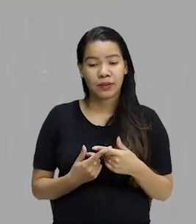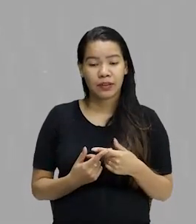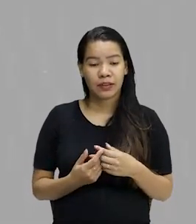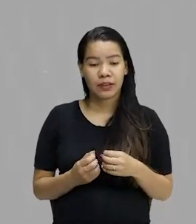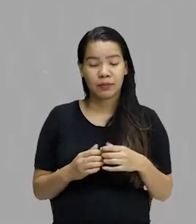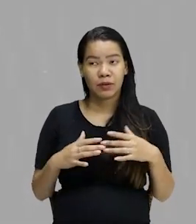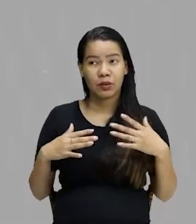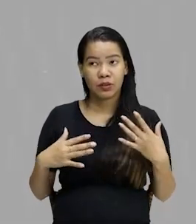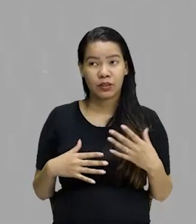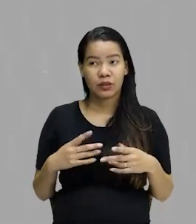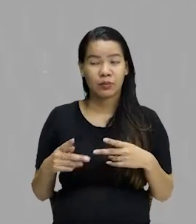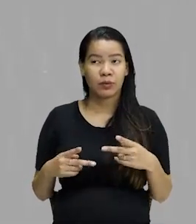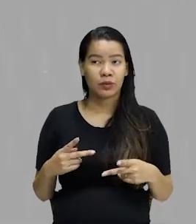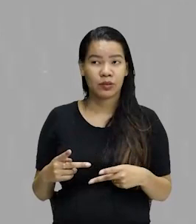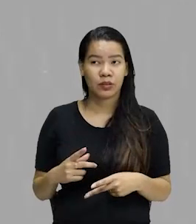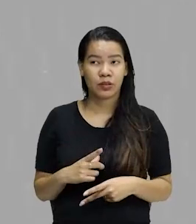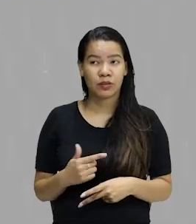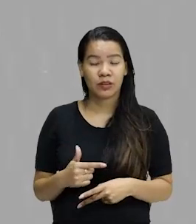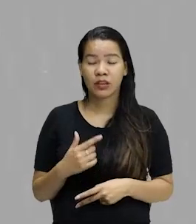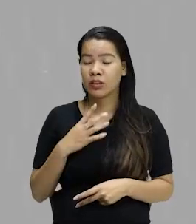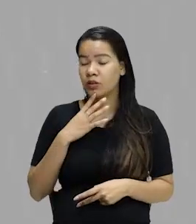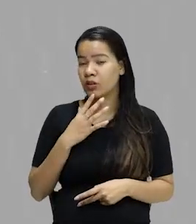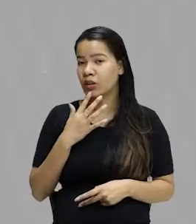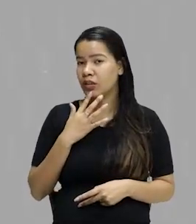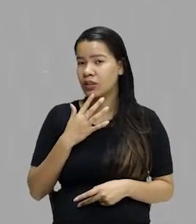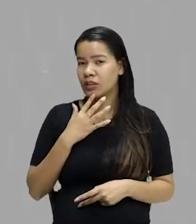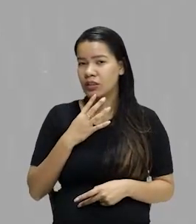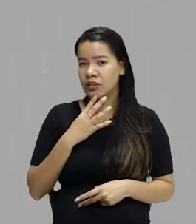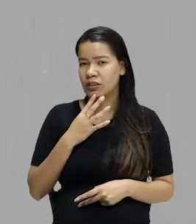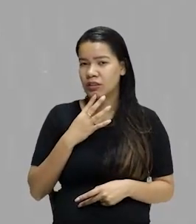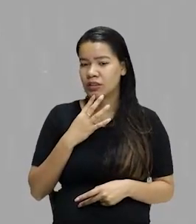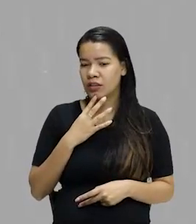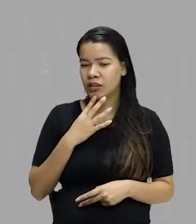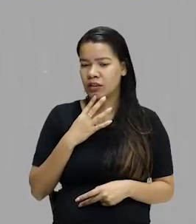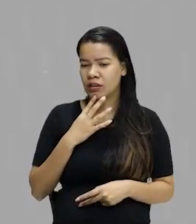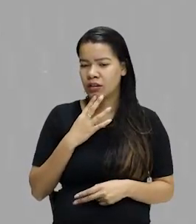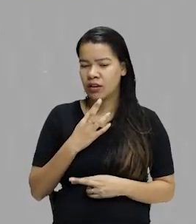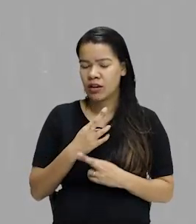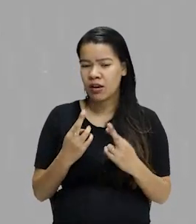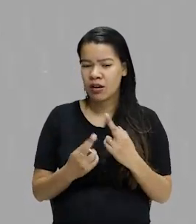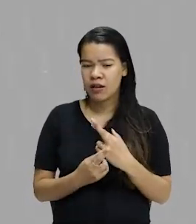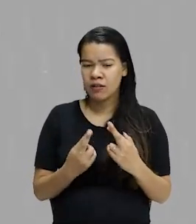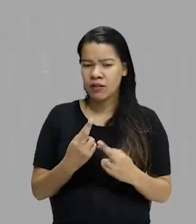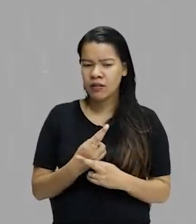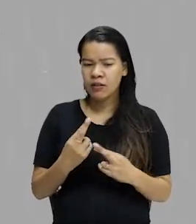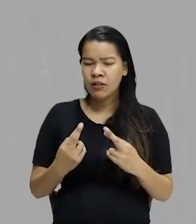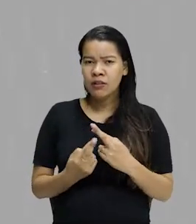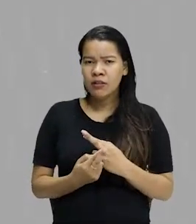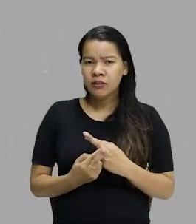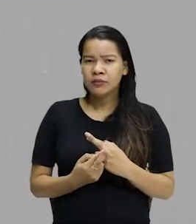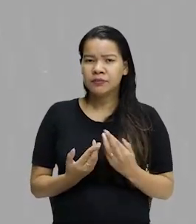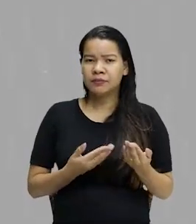maioria da população não tem muitos conhecimentos, né, relacionados